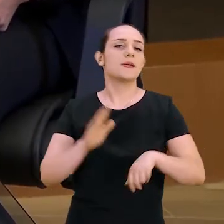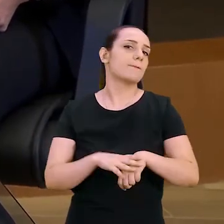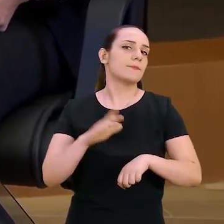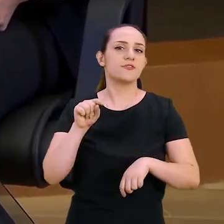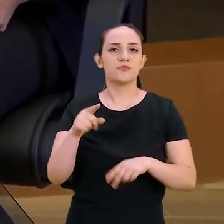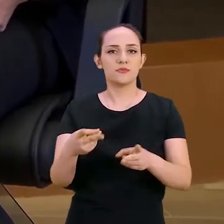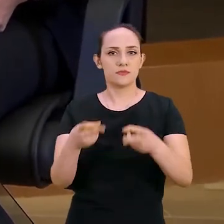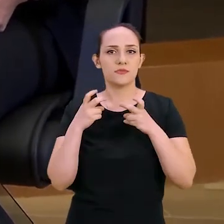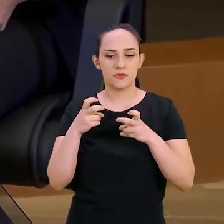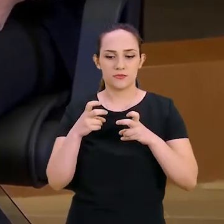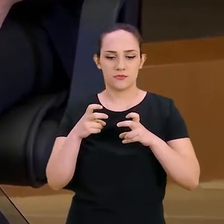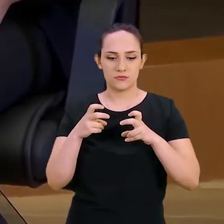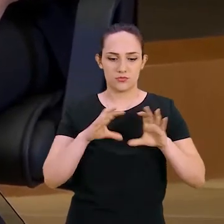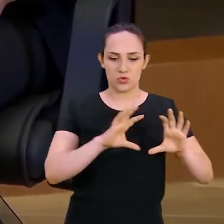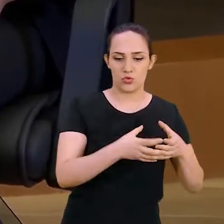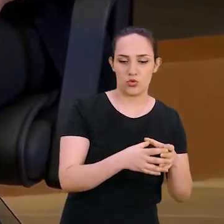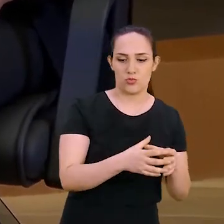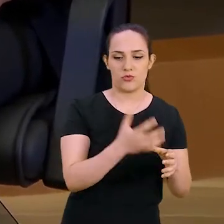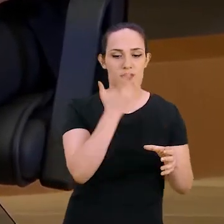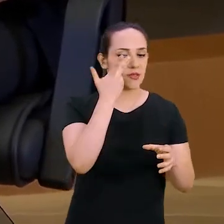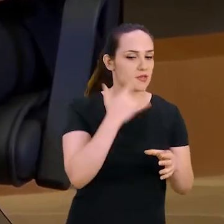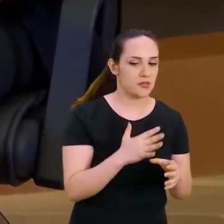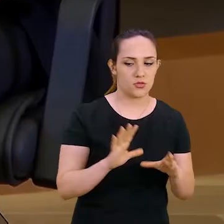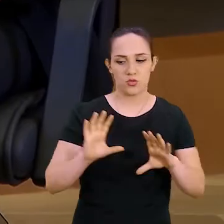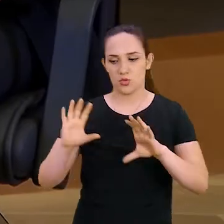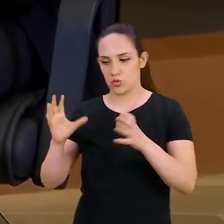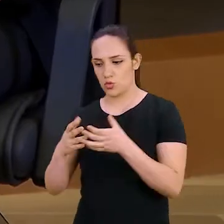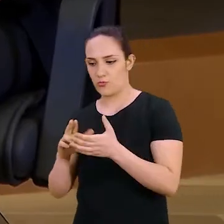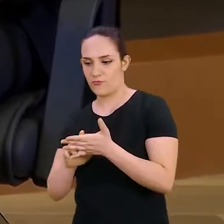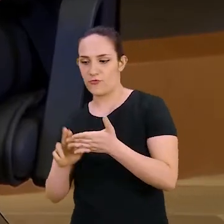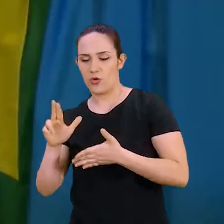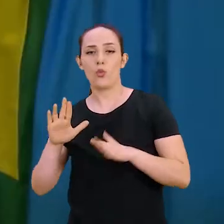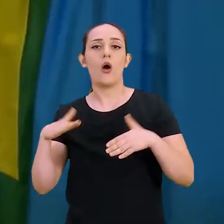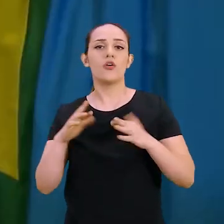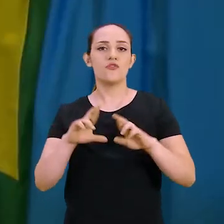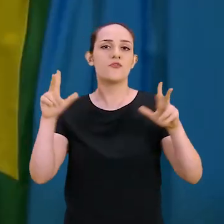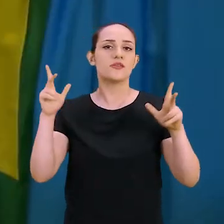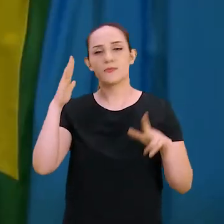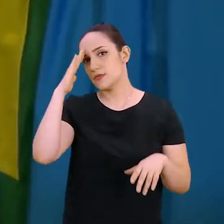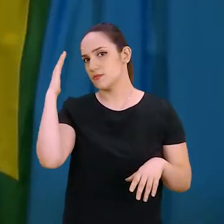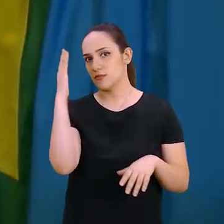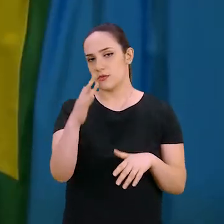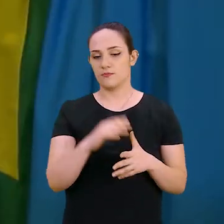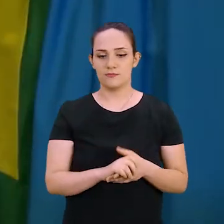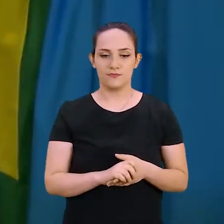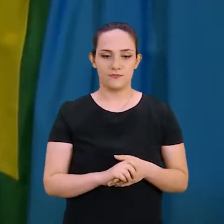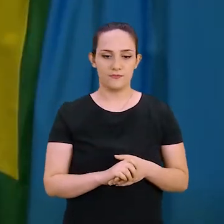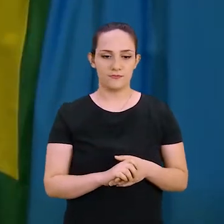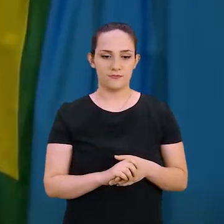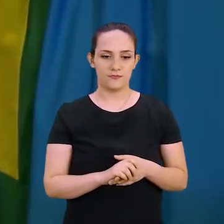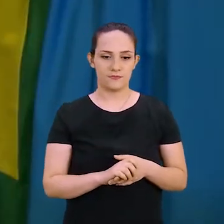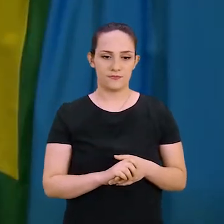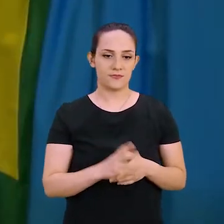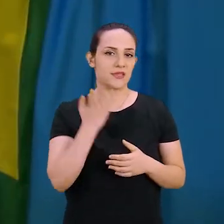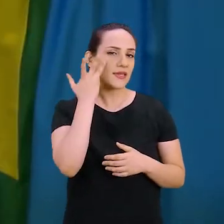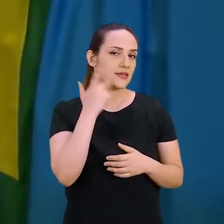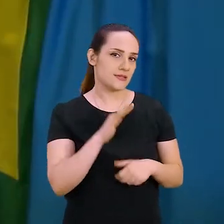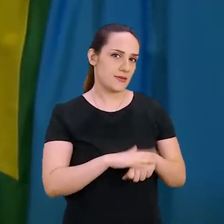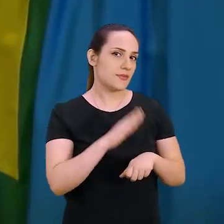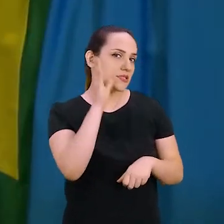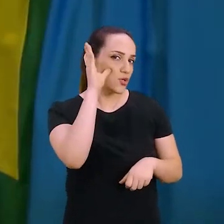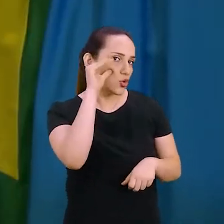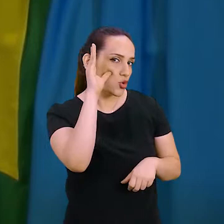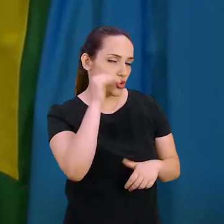que a senhora percebe entre esse público universitário e o público infantil? O público infantil, ele é muito mais